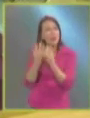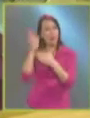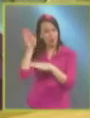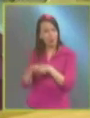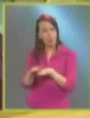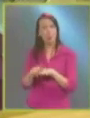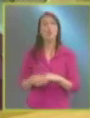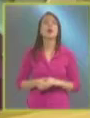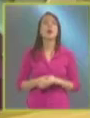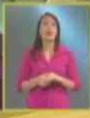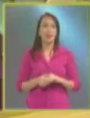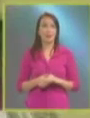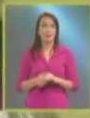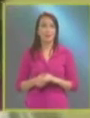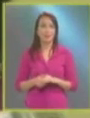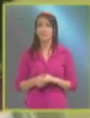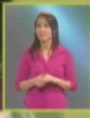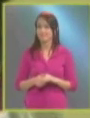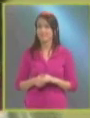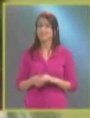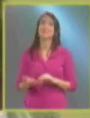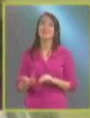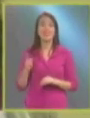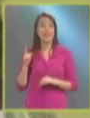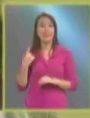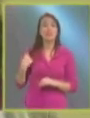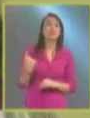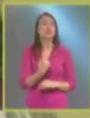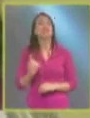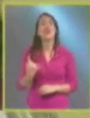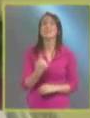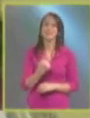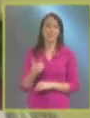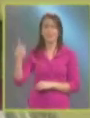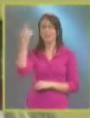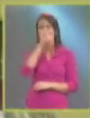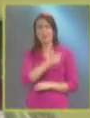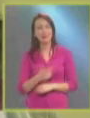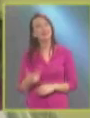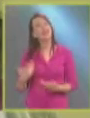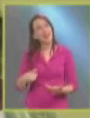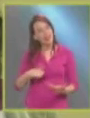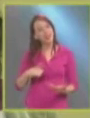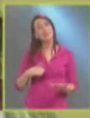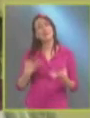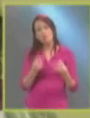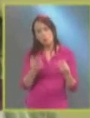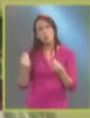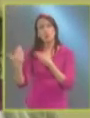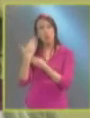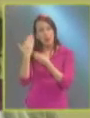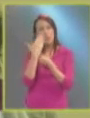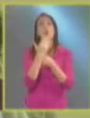tudo? Olha, eu acho que ninguém faz nada sozinho, não é? Eu acho que eu tive, assim, diversos apoios, inclusive